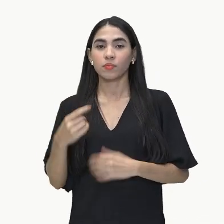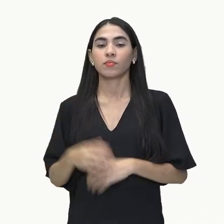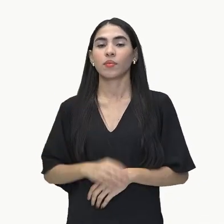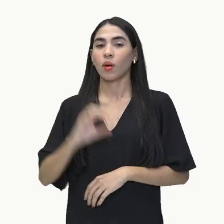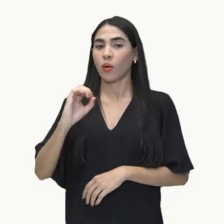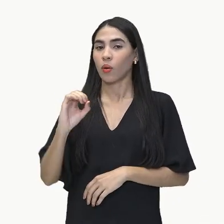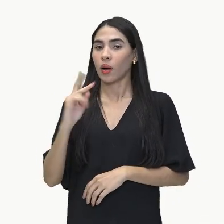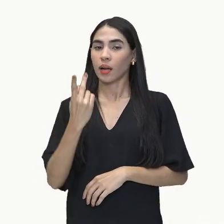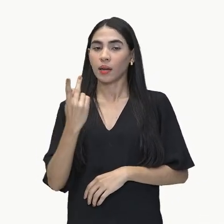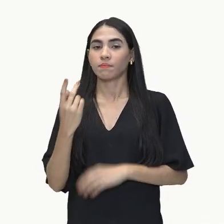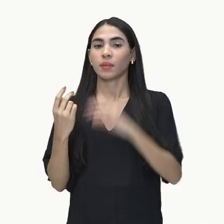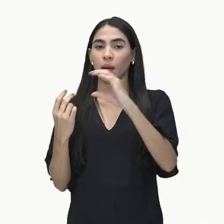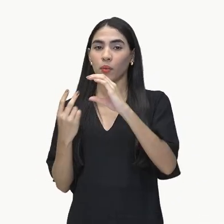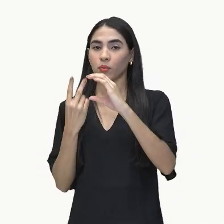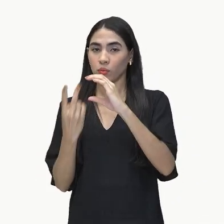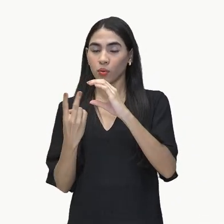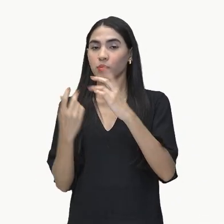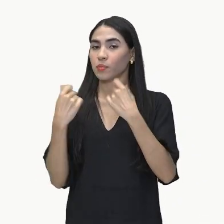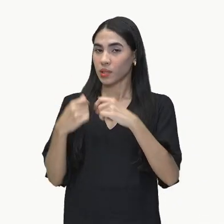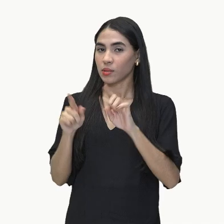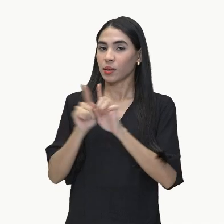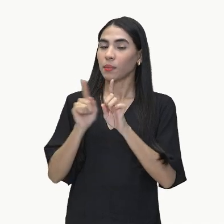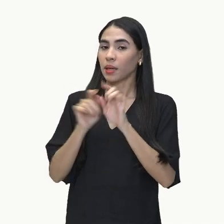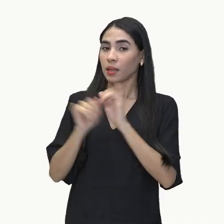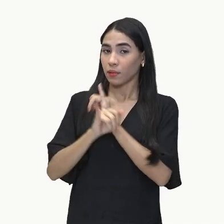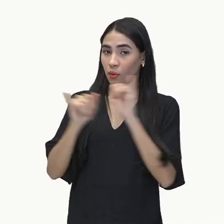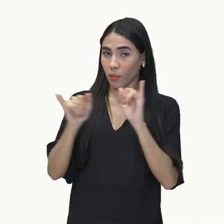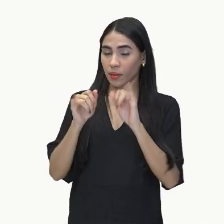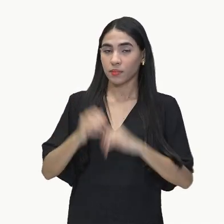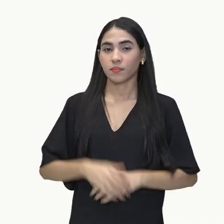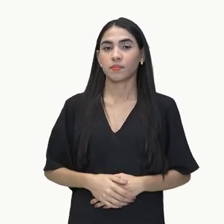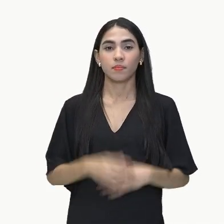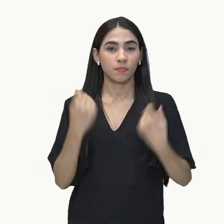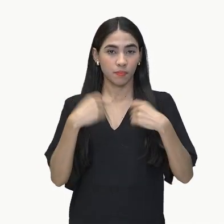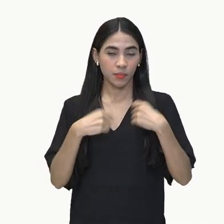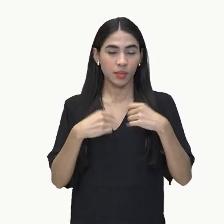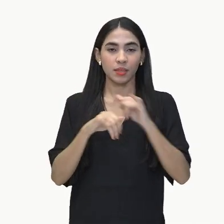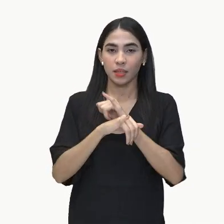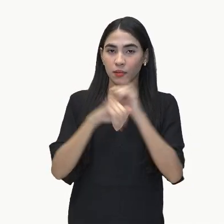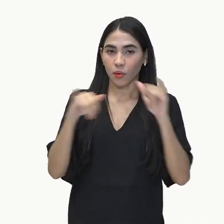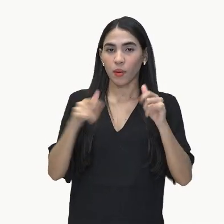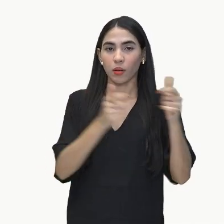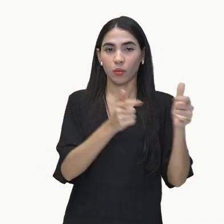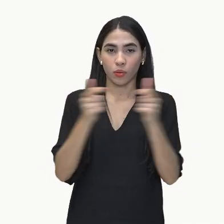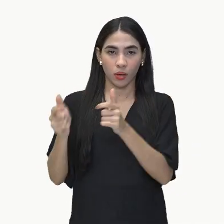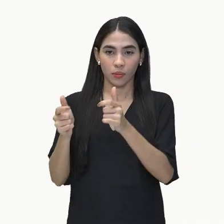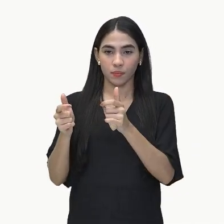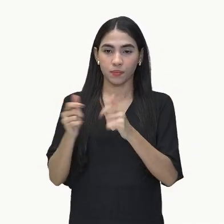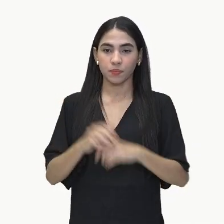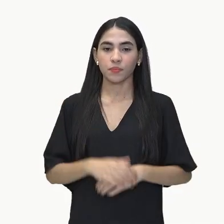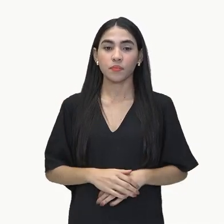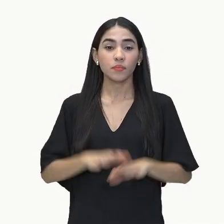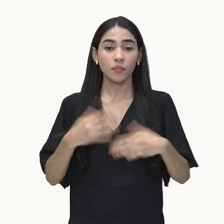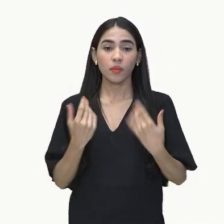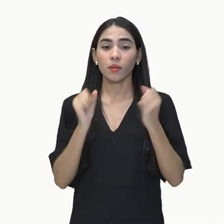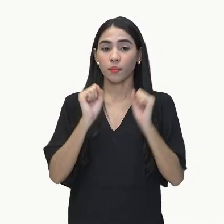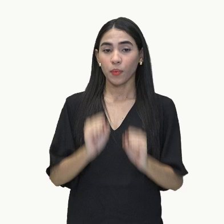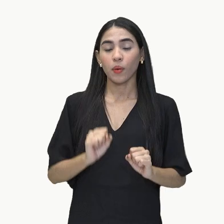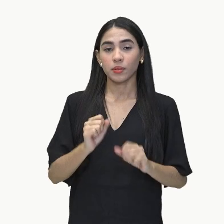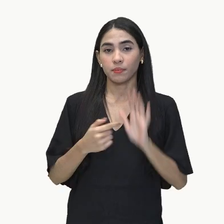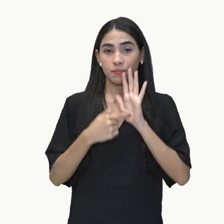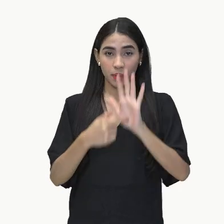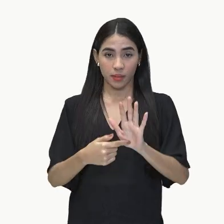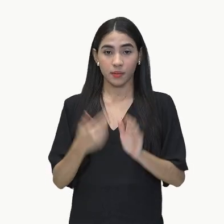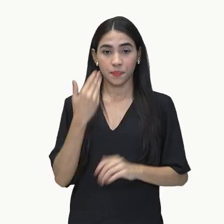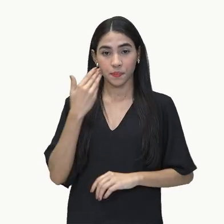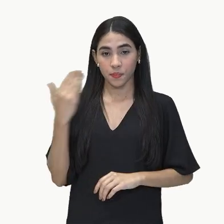2, então eu tenho que dizer que ele está no carbono 2. Então, tem que informar a posição. Então, pode aparecer desse